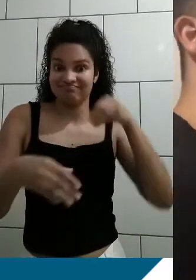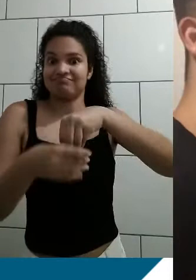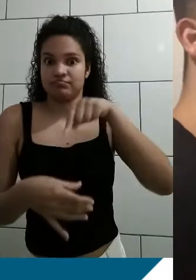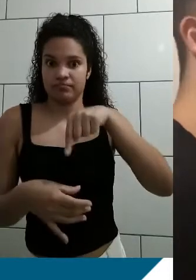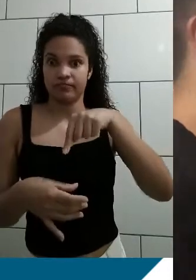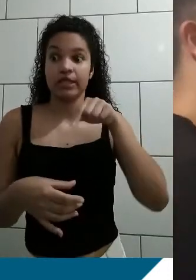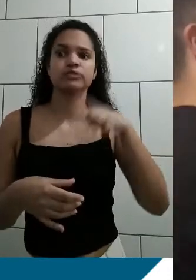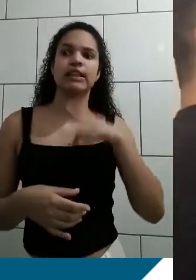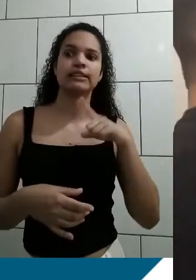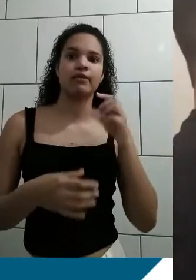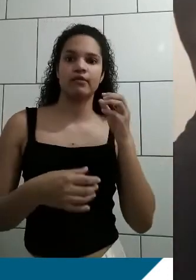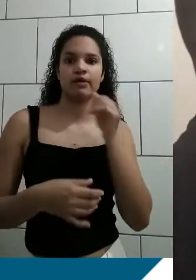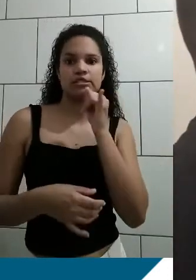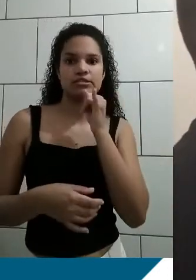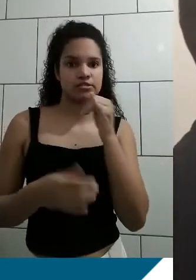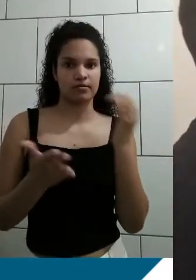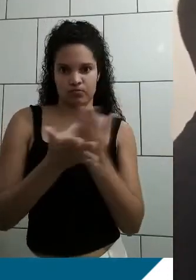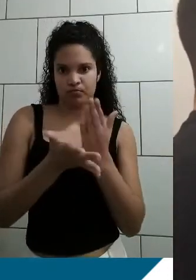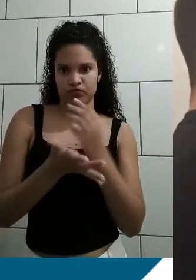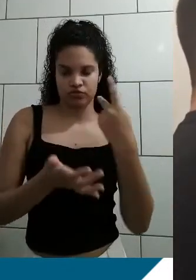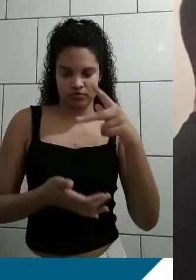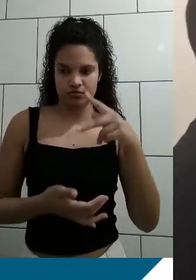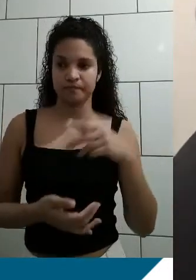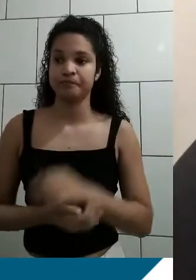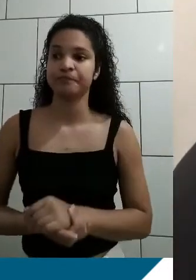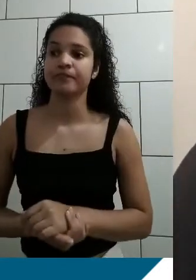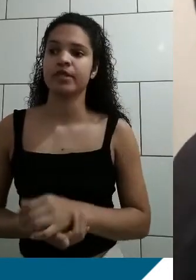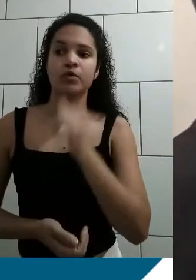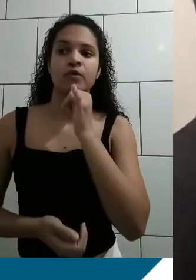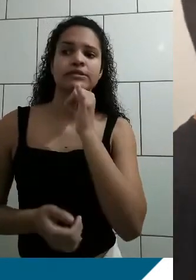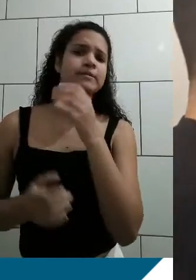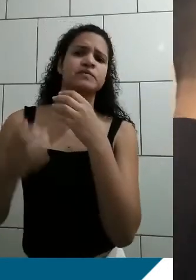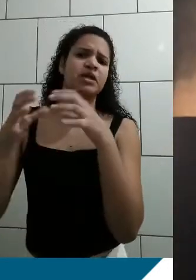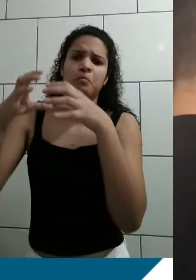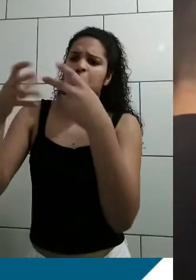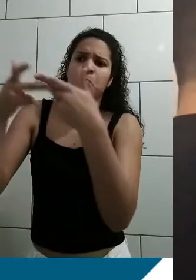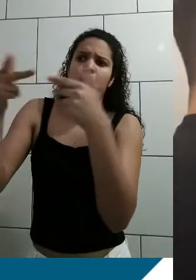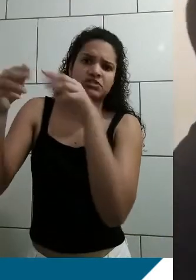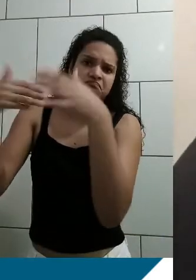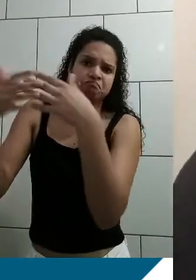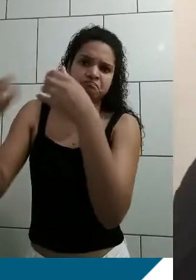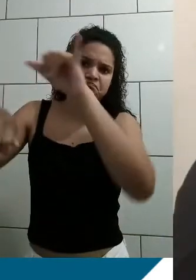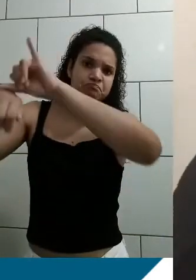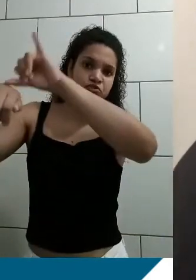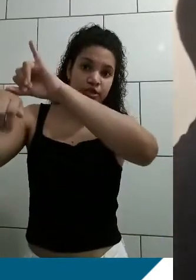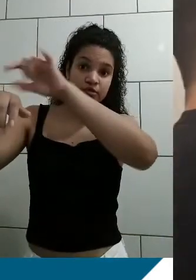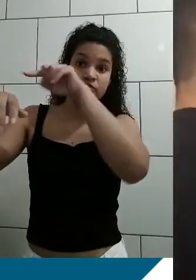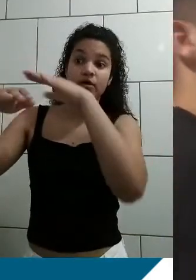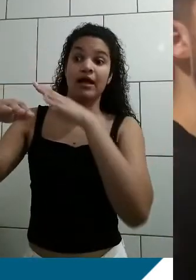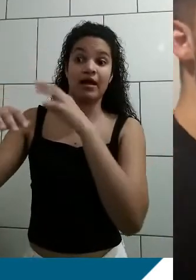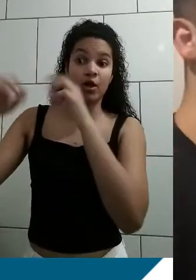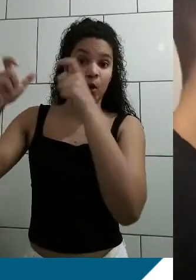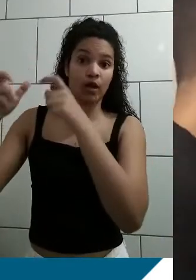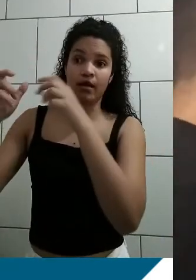altura que eu chamo aqui de H, do meu nível de referência, né? Pode ser aqui o solo, por exemplo. Então, aqui quando eu tenho uma